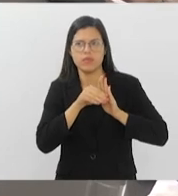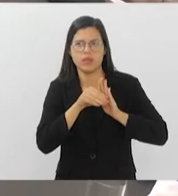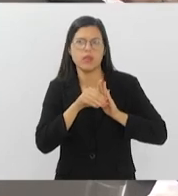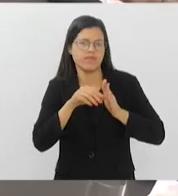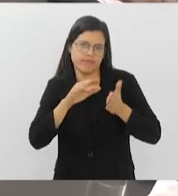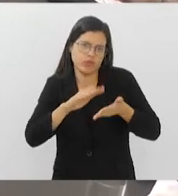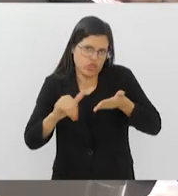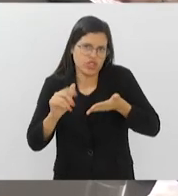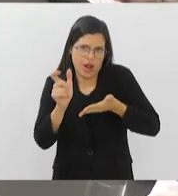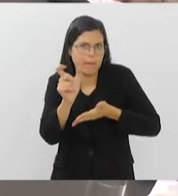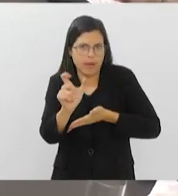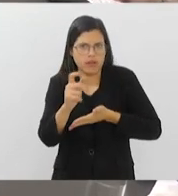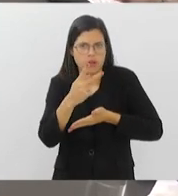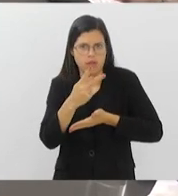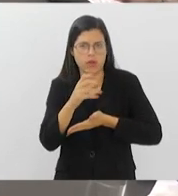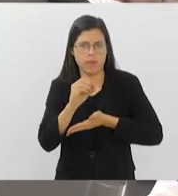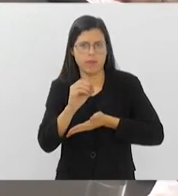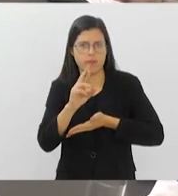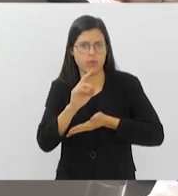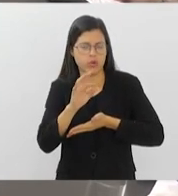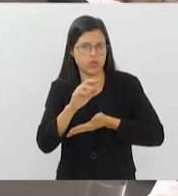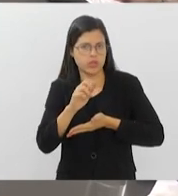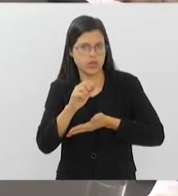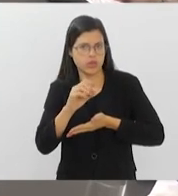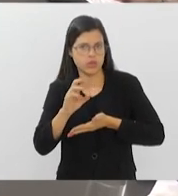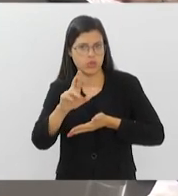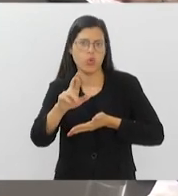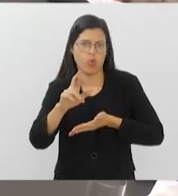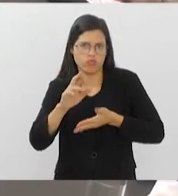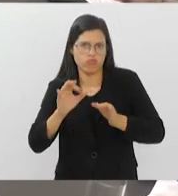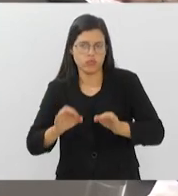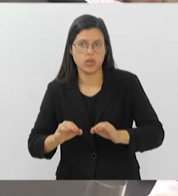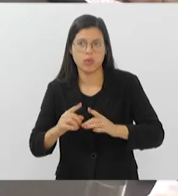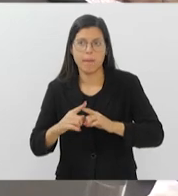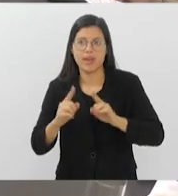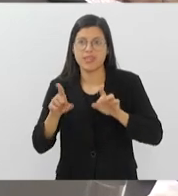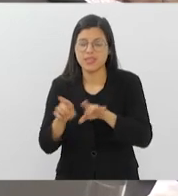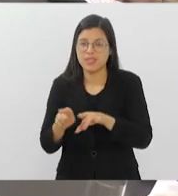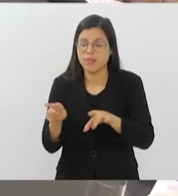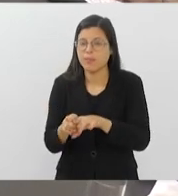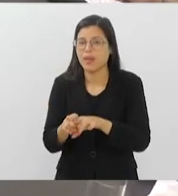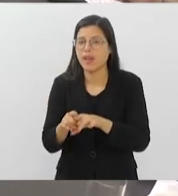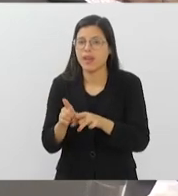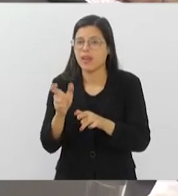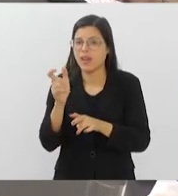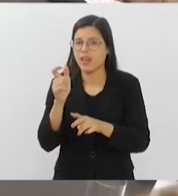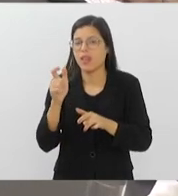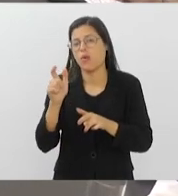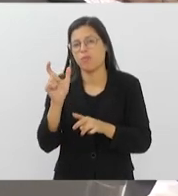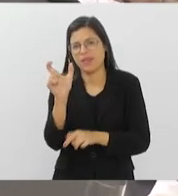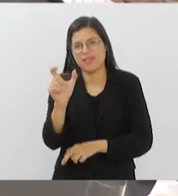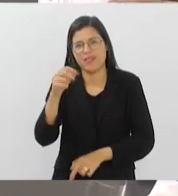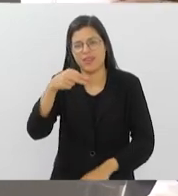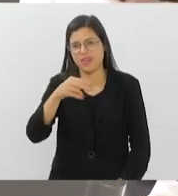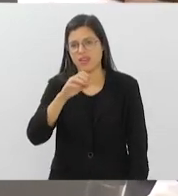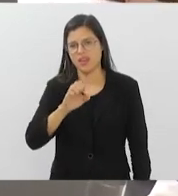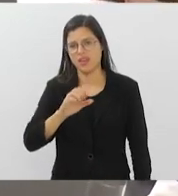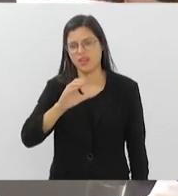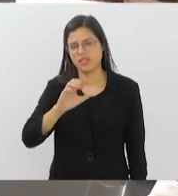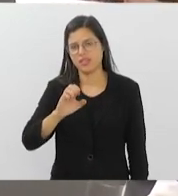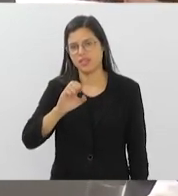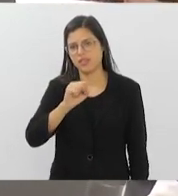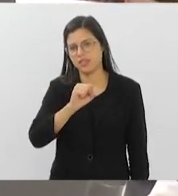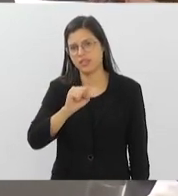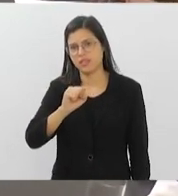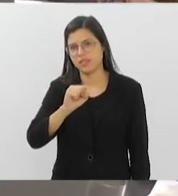portador, evidentemente. Mas só para um esclarecimento. Necessidades especiais existe ainda. Por exemplo, uma pessoa grávida,